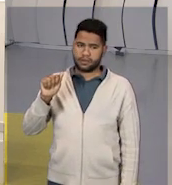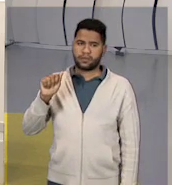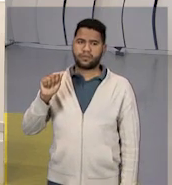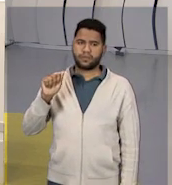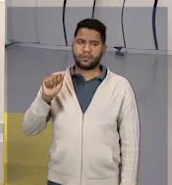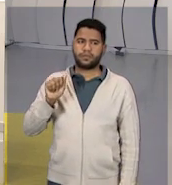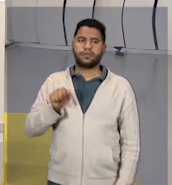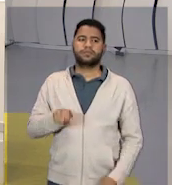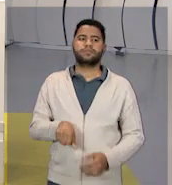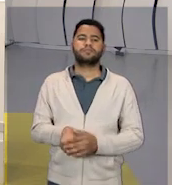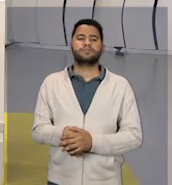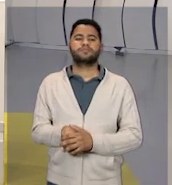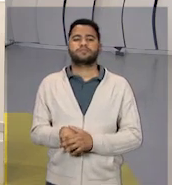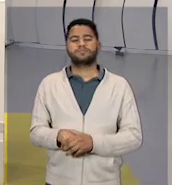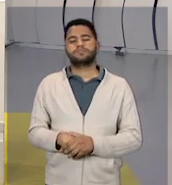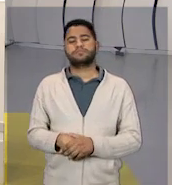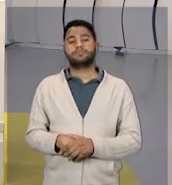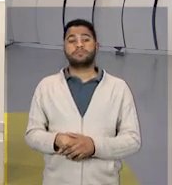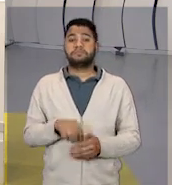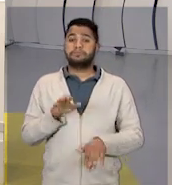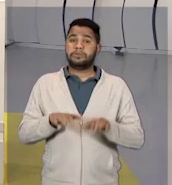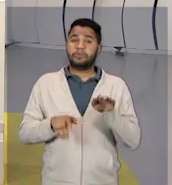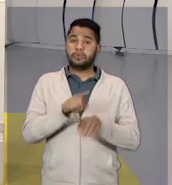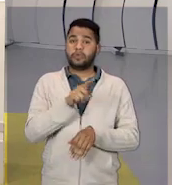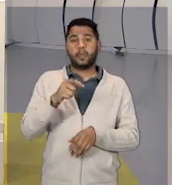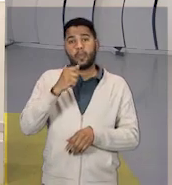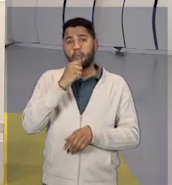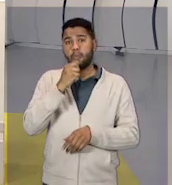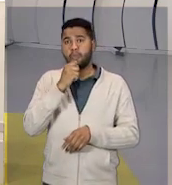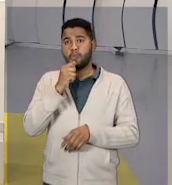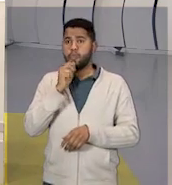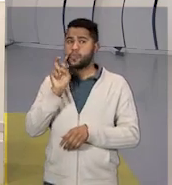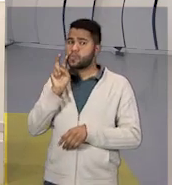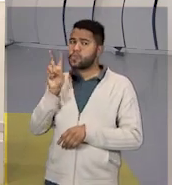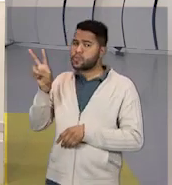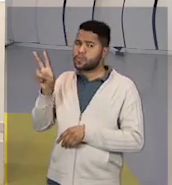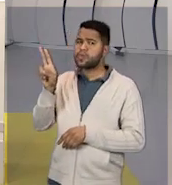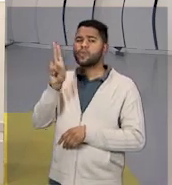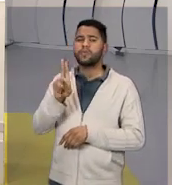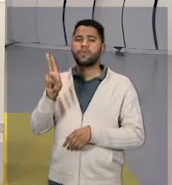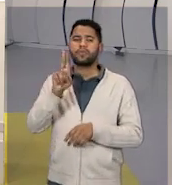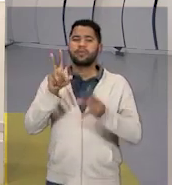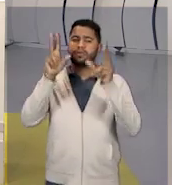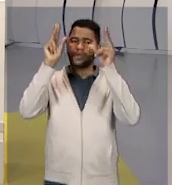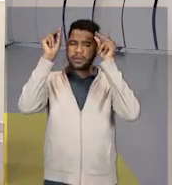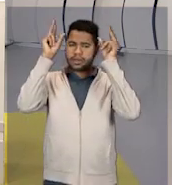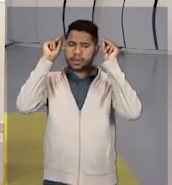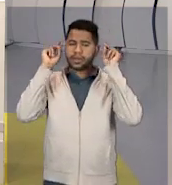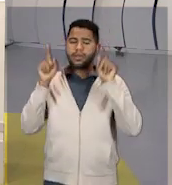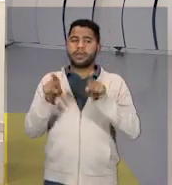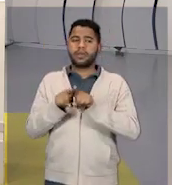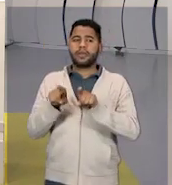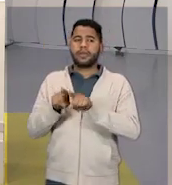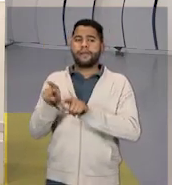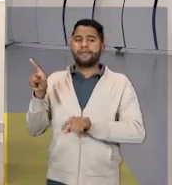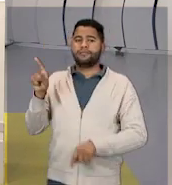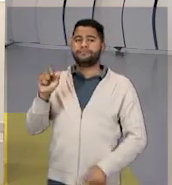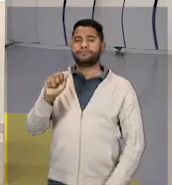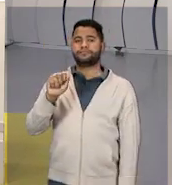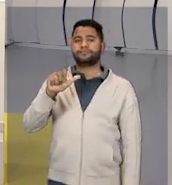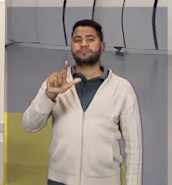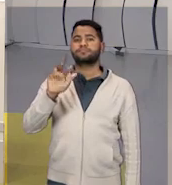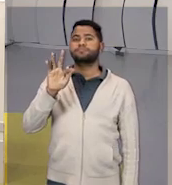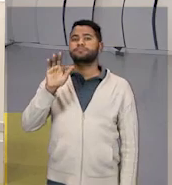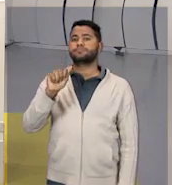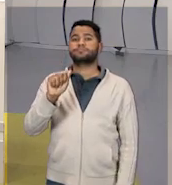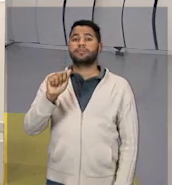aí chama alfa. Talvez você ainda não tenha visto nenhuma vez, mas a gente usa a letra grega. Então, essa letra grega chamada alfa é como se